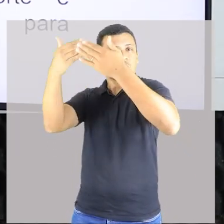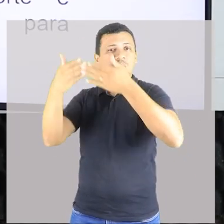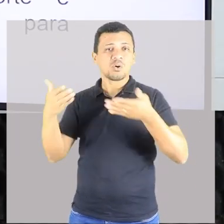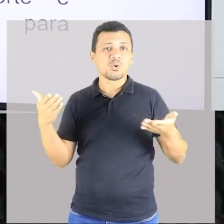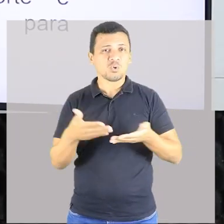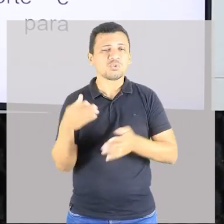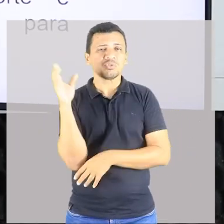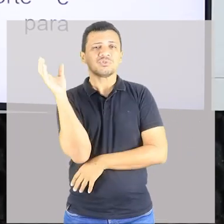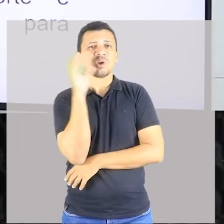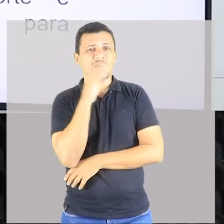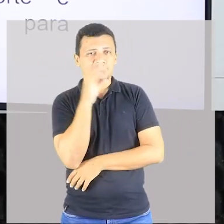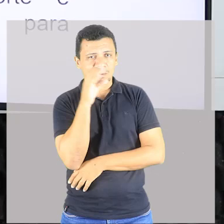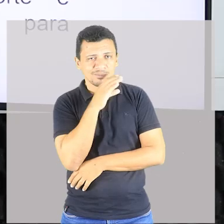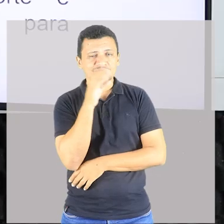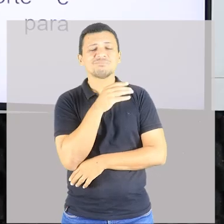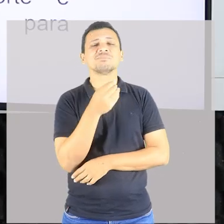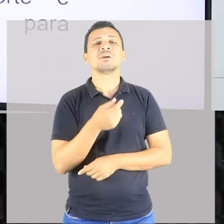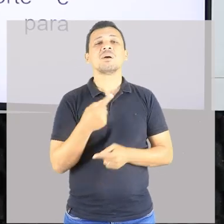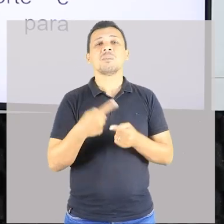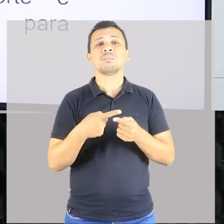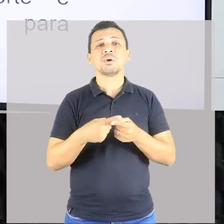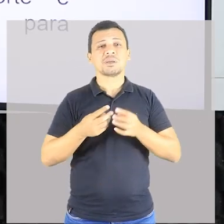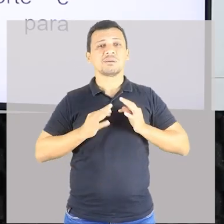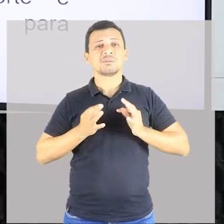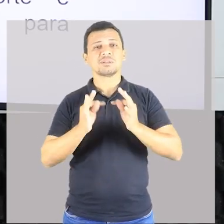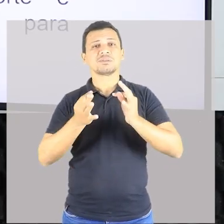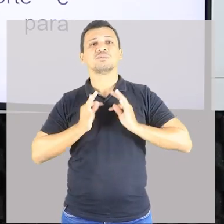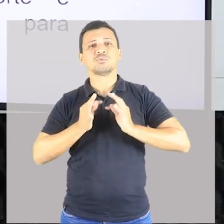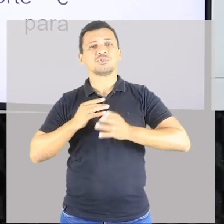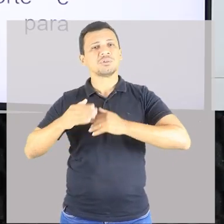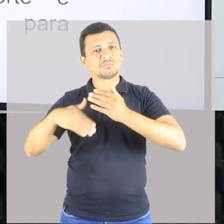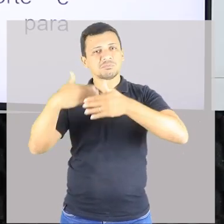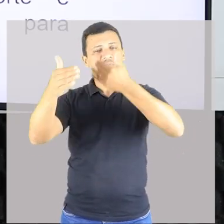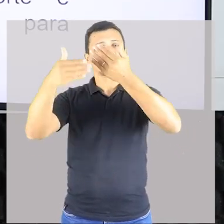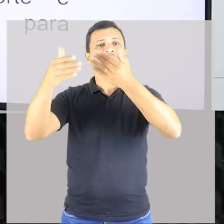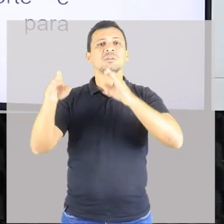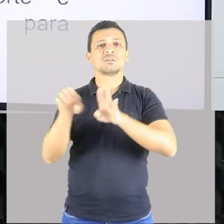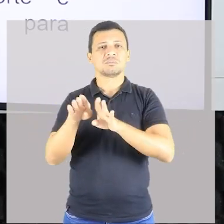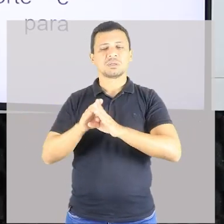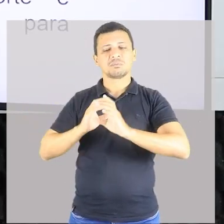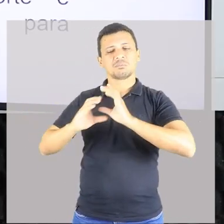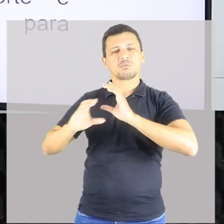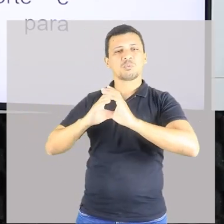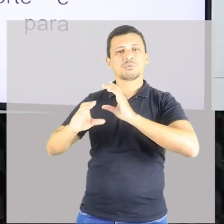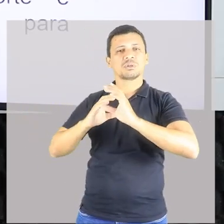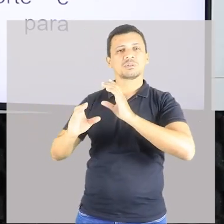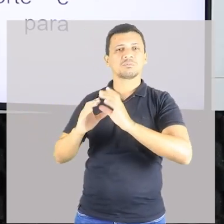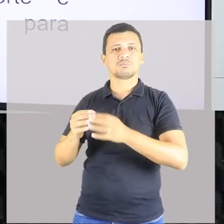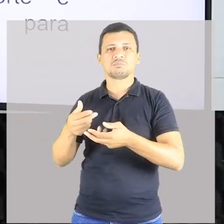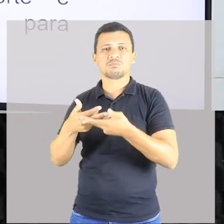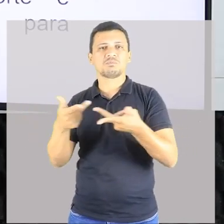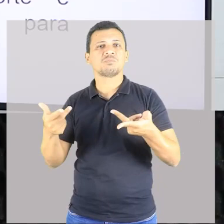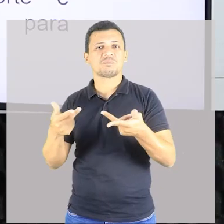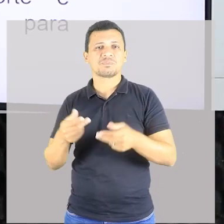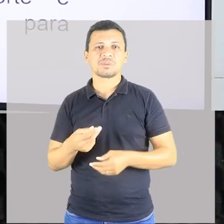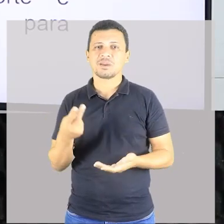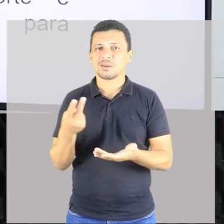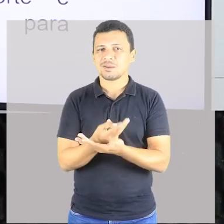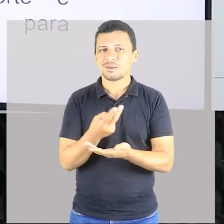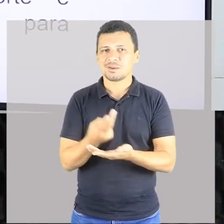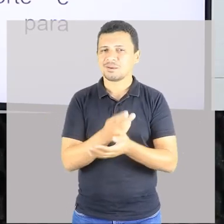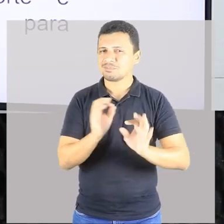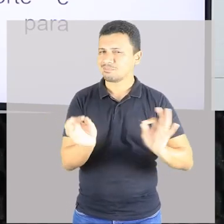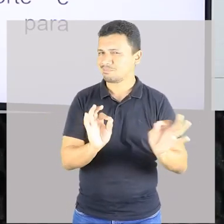mais intensificado pela evolução dos meios de transporte e comunicação. Não tem como errar,